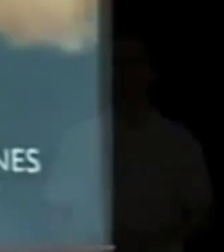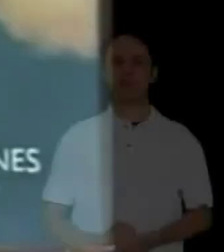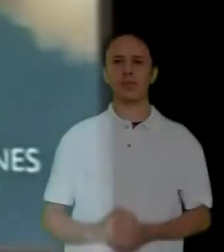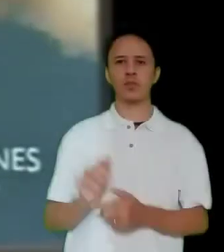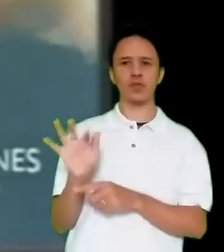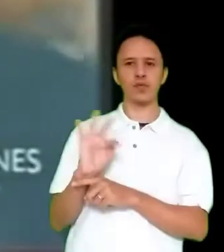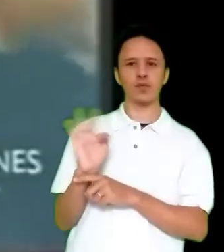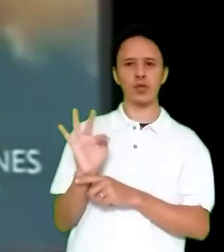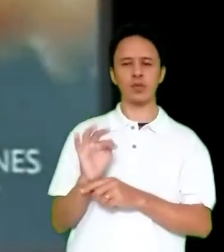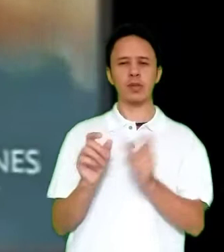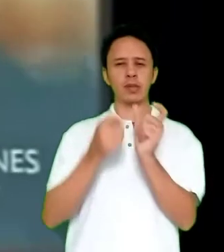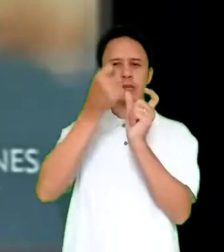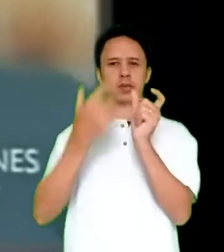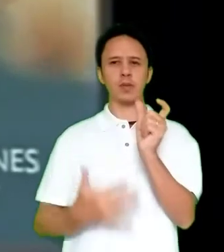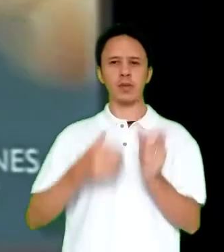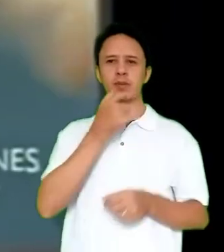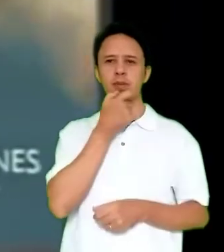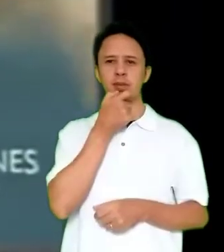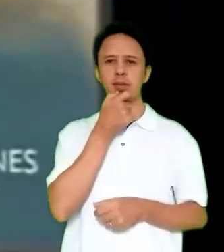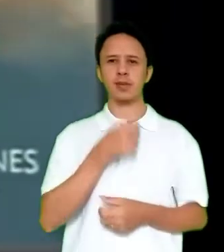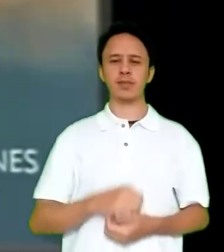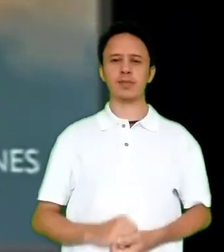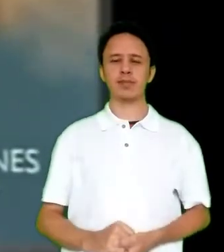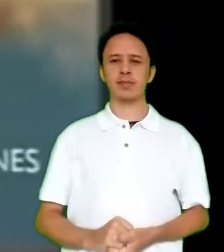Um filme da Enciclopédia Britânica.